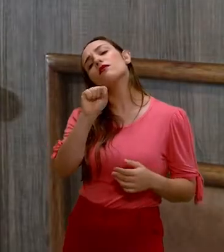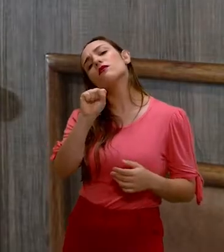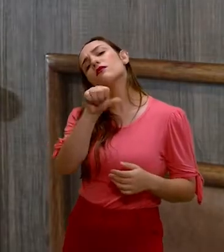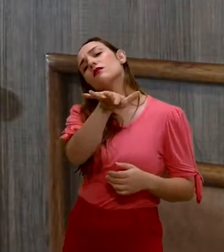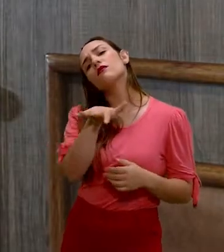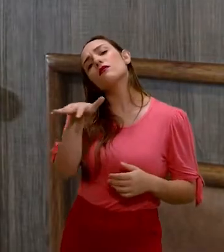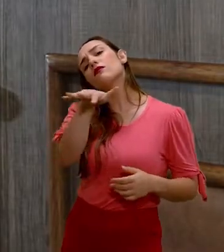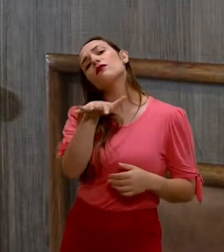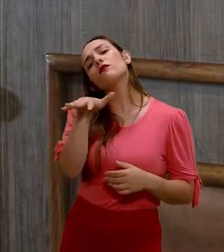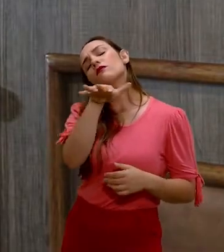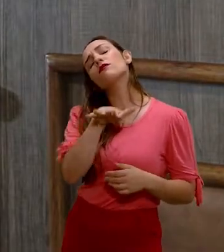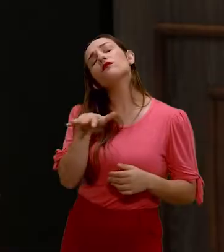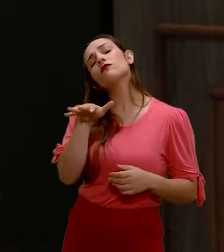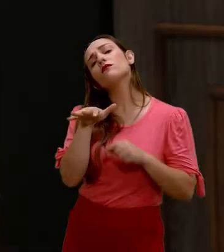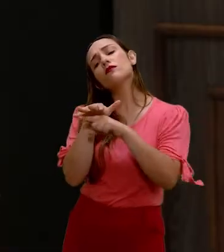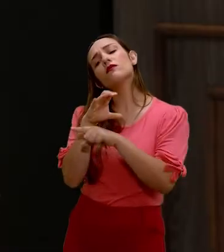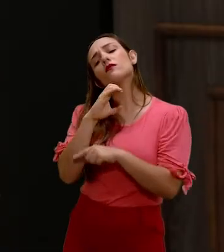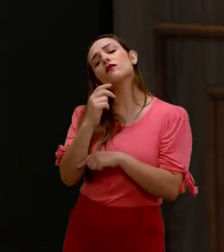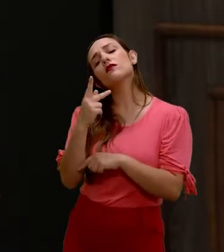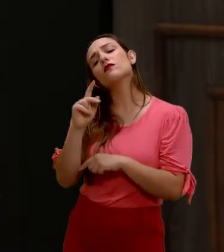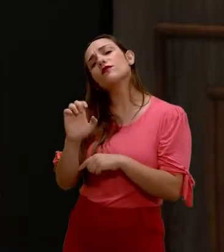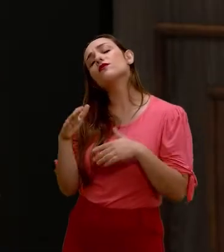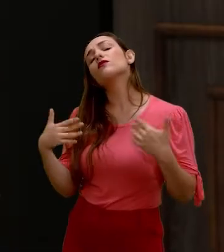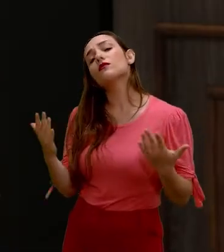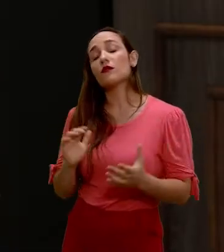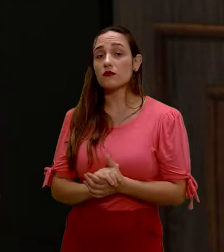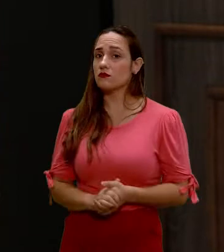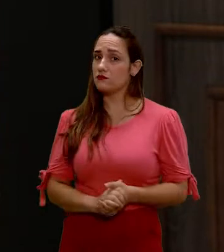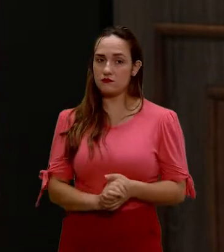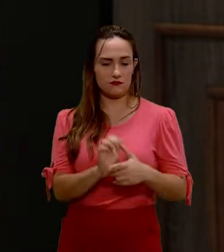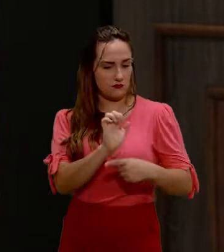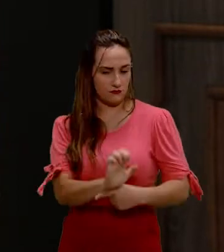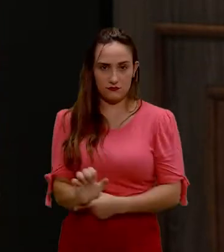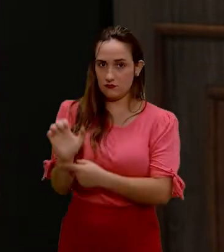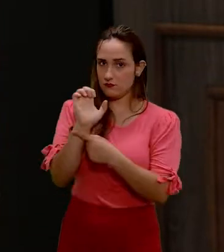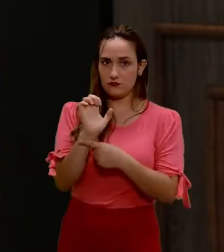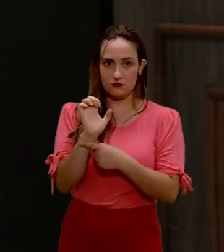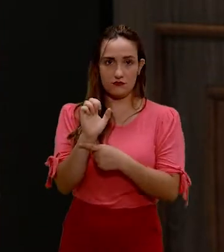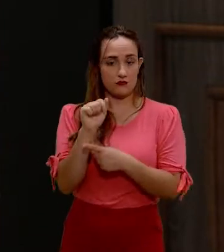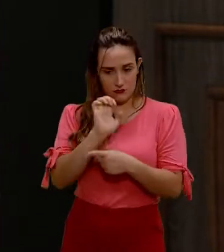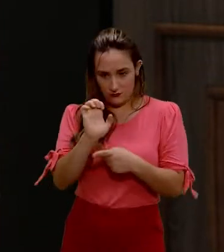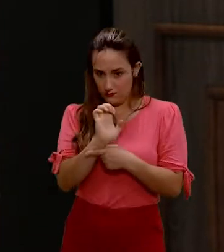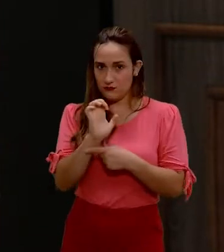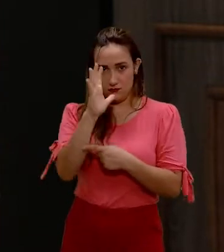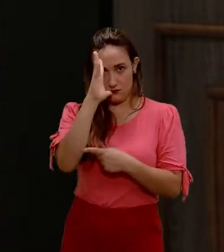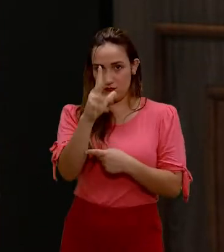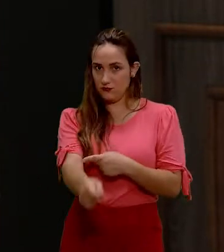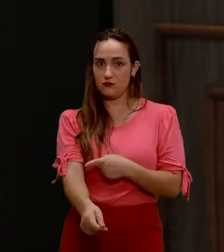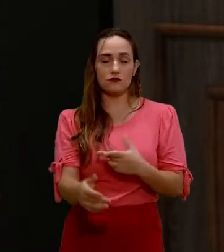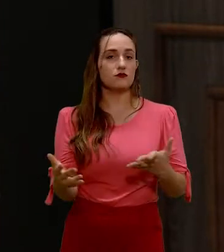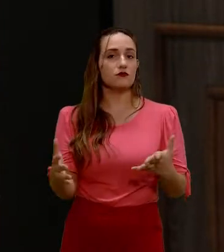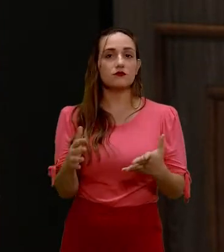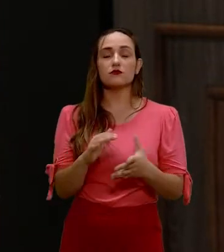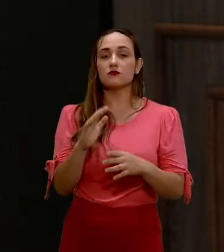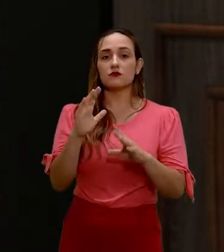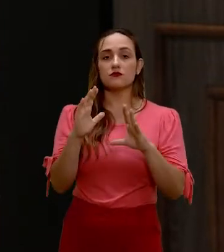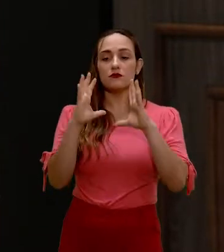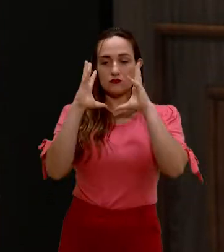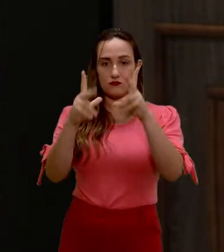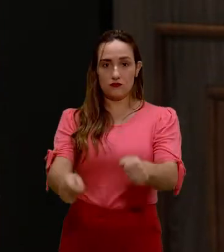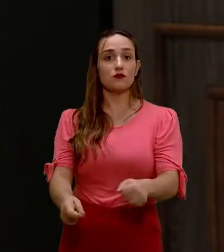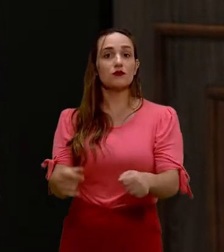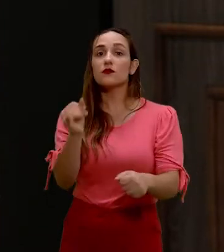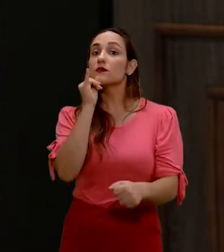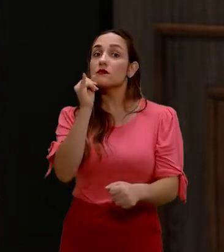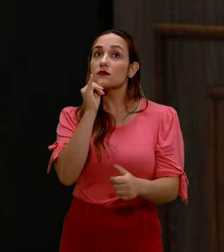CPE? A CPE está hoje em todo o estado, mas em alguns lugares, por exemplo,